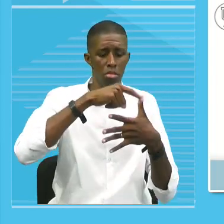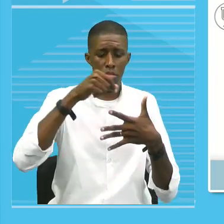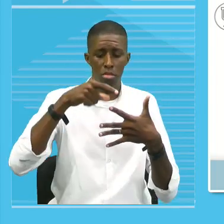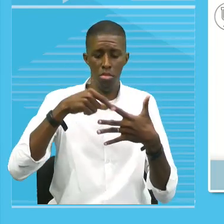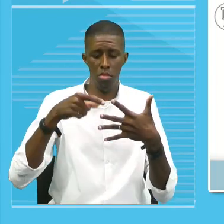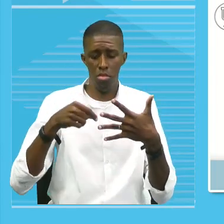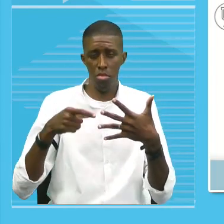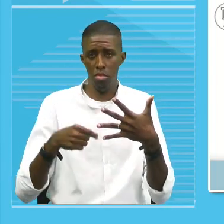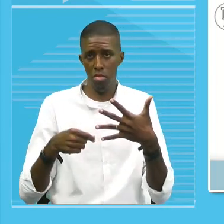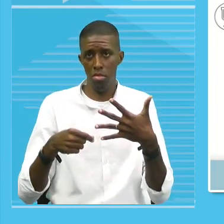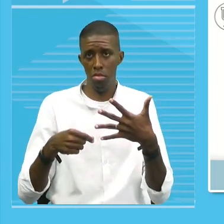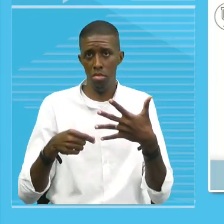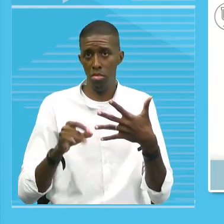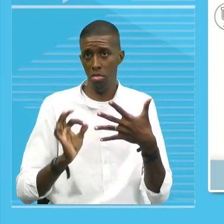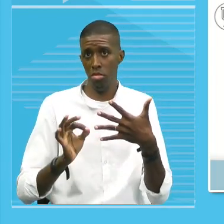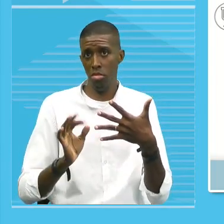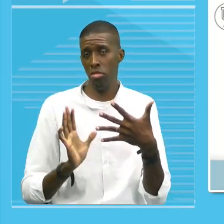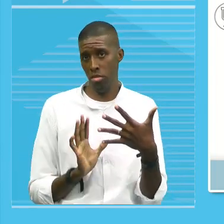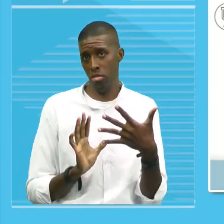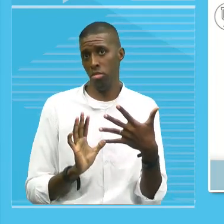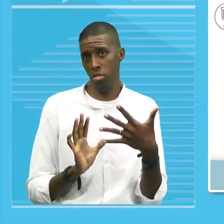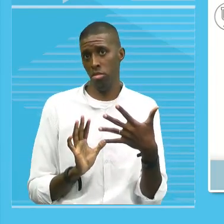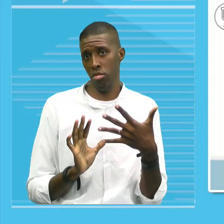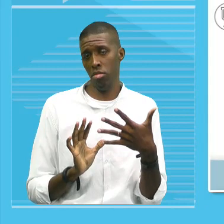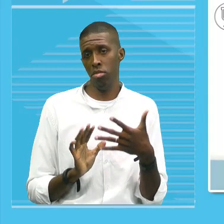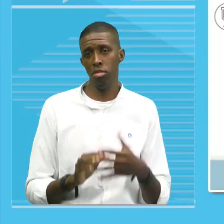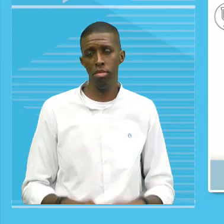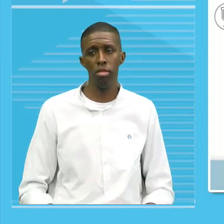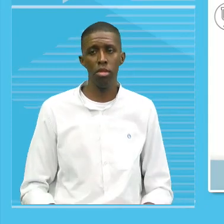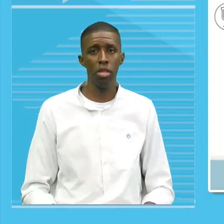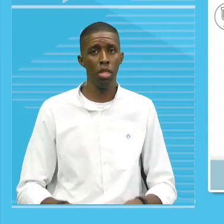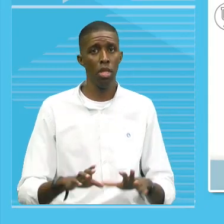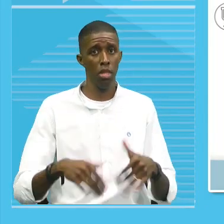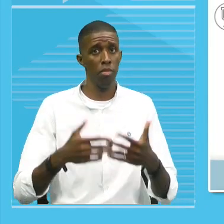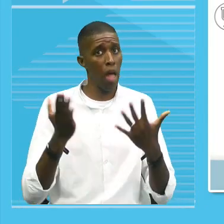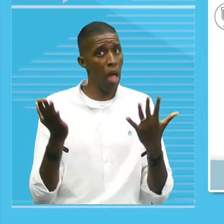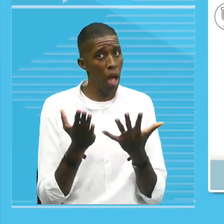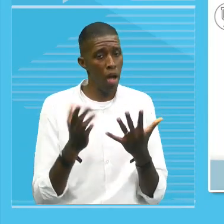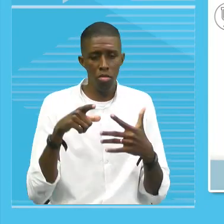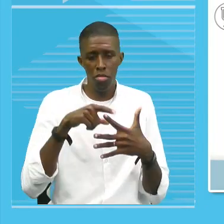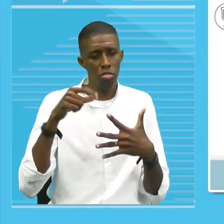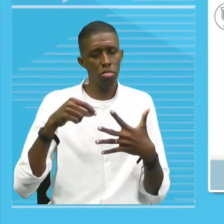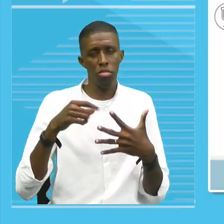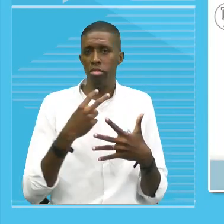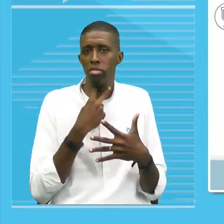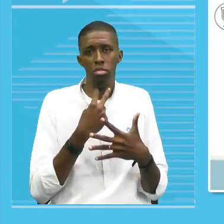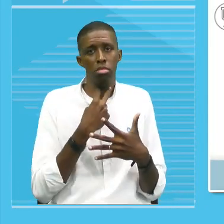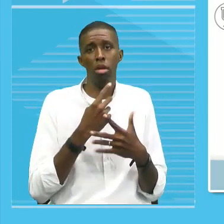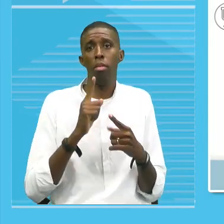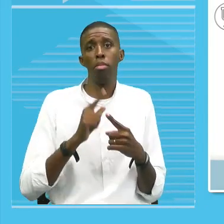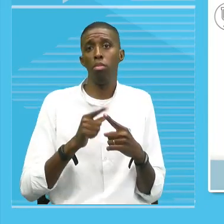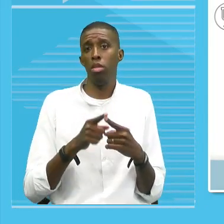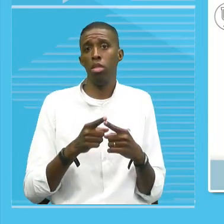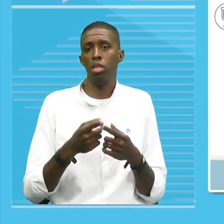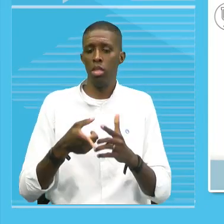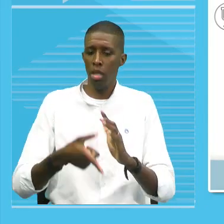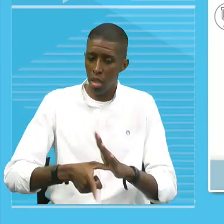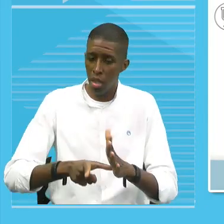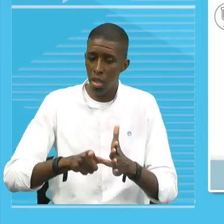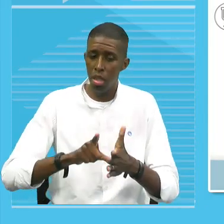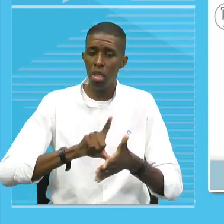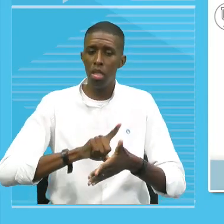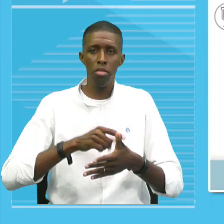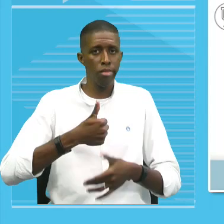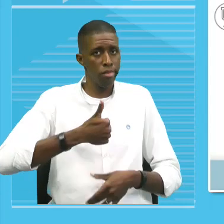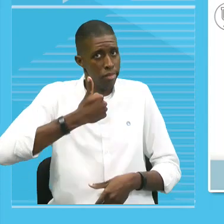escolher a gente não pode escolher agora que a gente não leu o texto a gente ler o texto a gente não leu o texto a gente não pode escolher uma resposta agora né